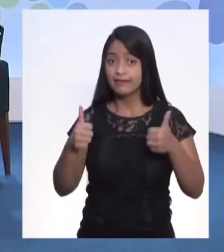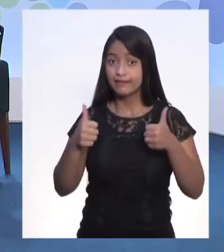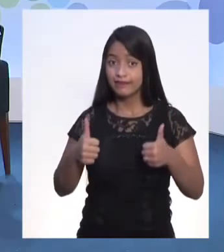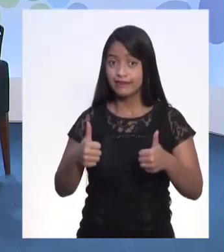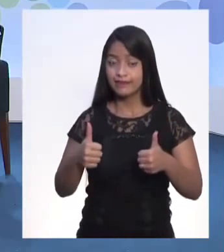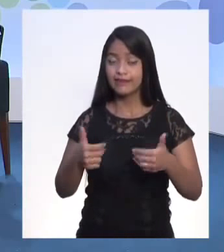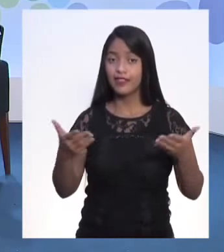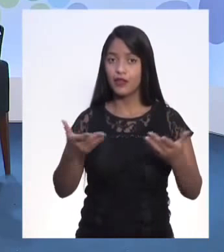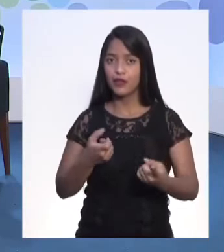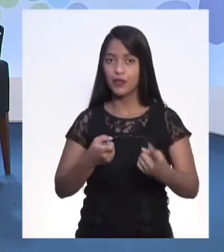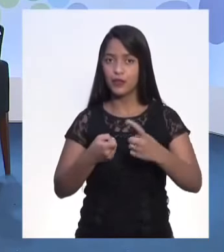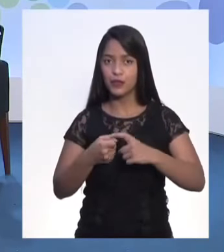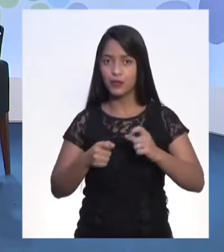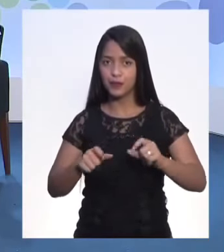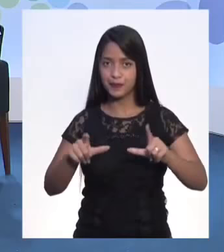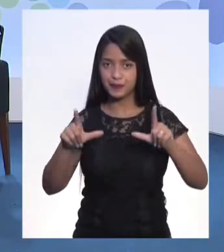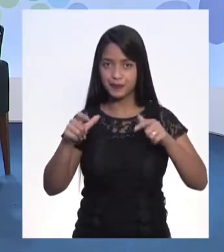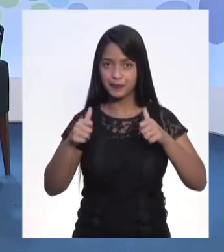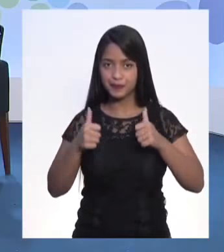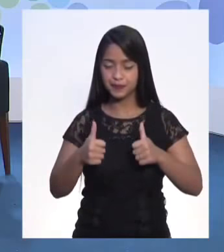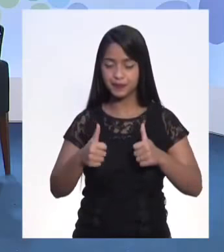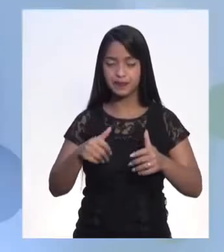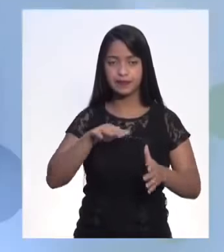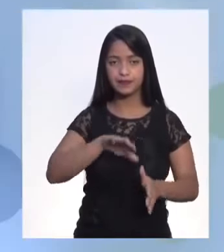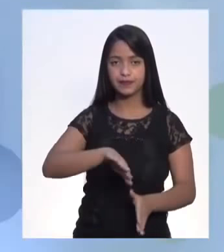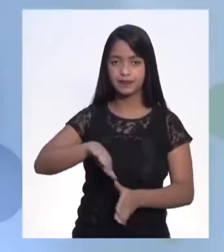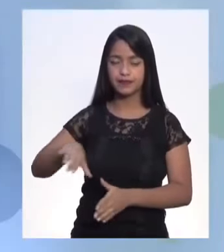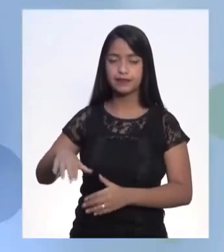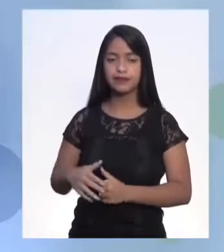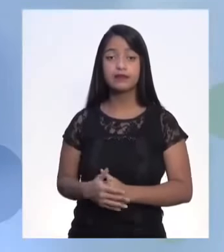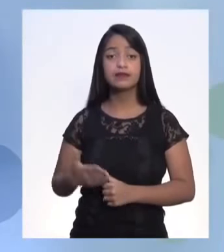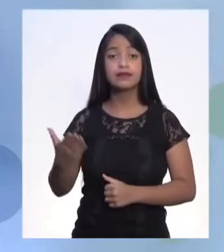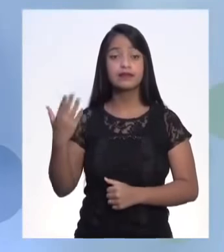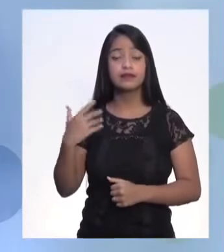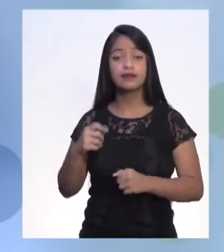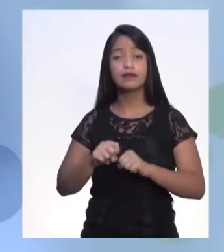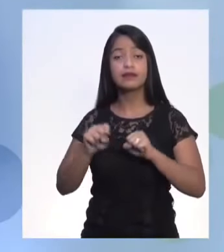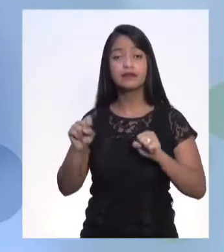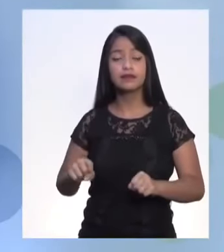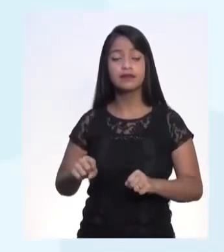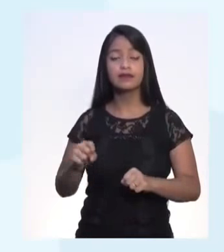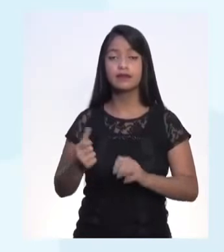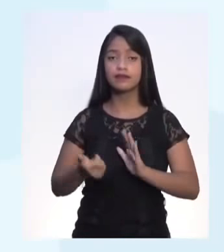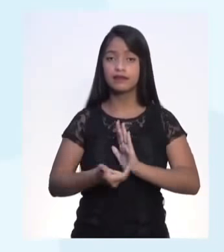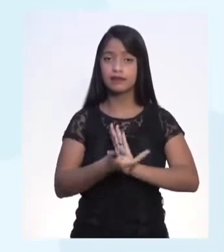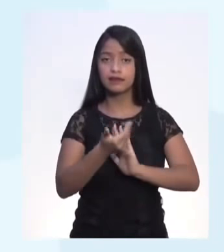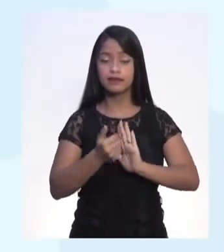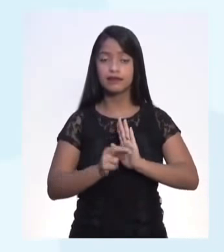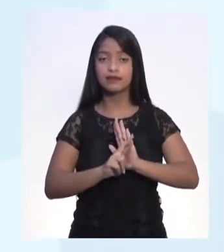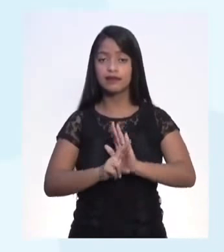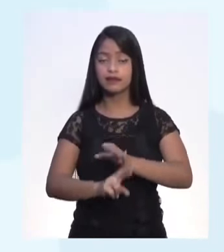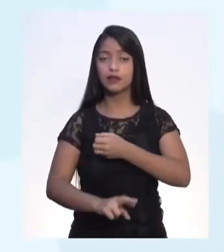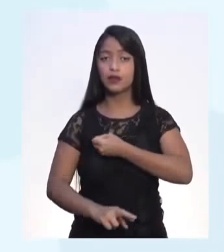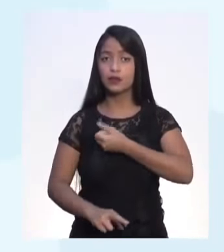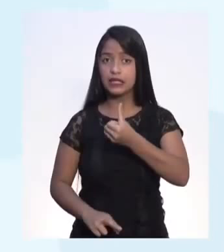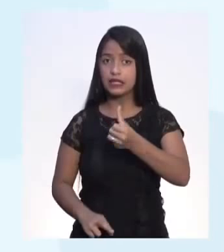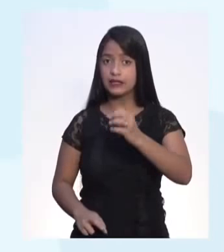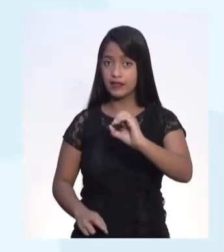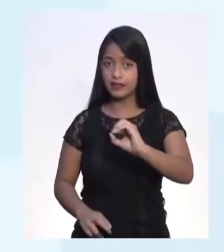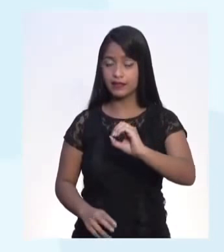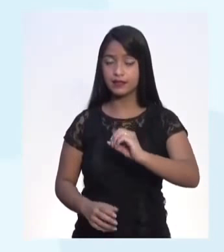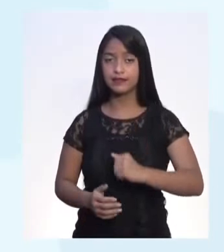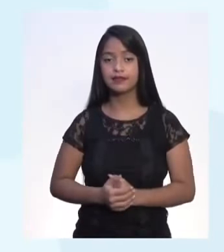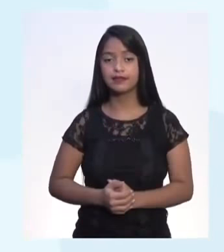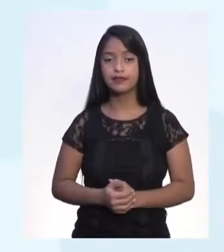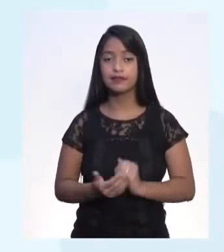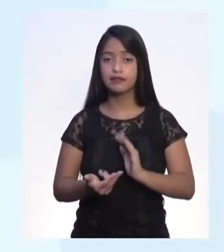tá vai tornemos aqui tudo bem então só para finalizar a gente um sistema de numeração de base de 60 apenas dois símbolos e a gente já